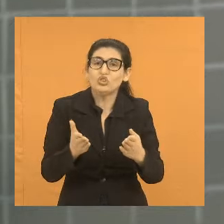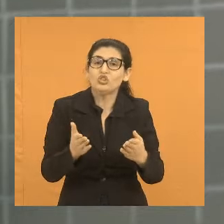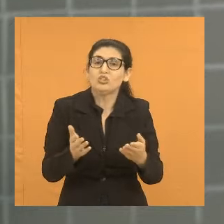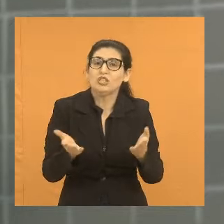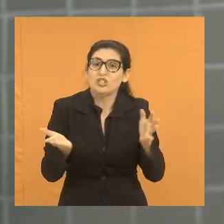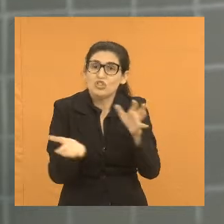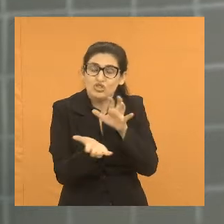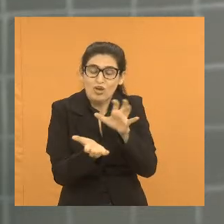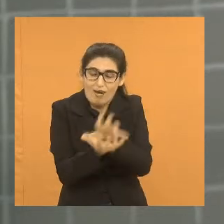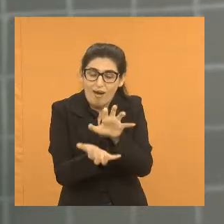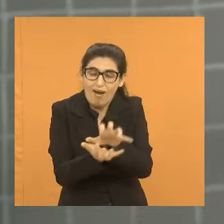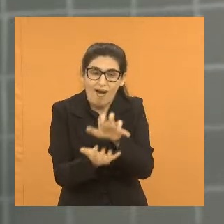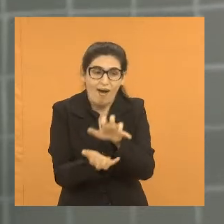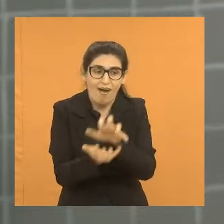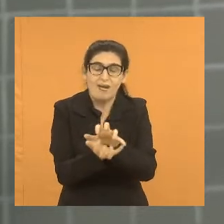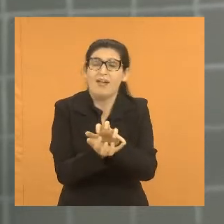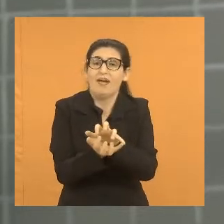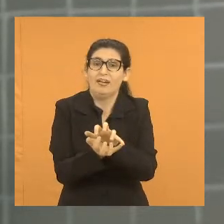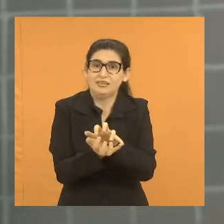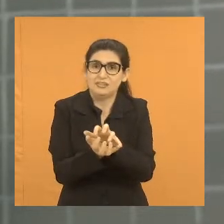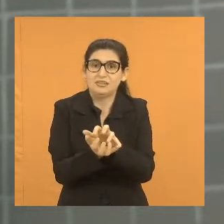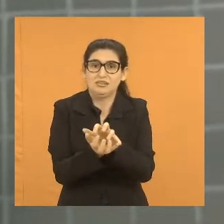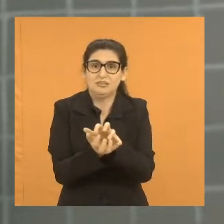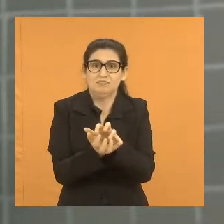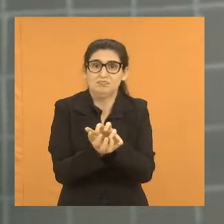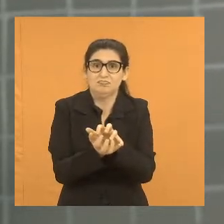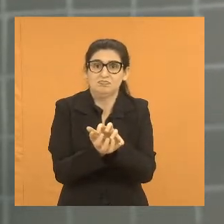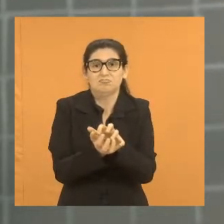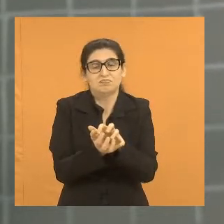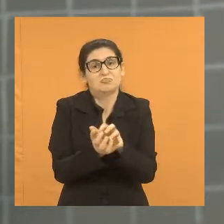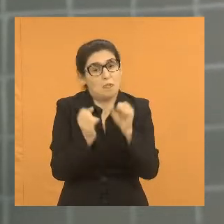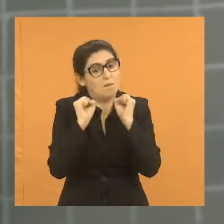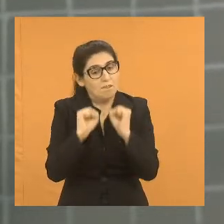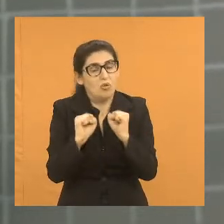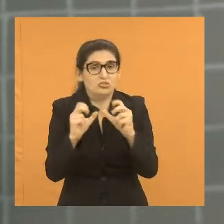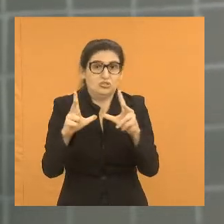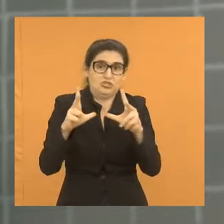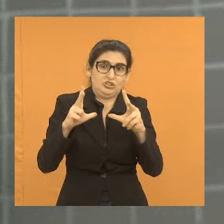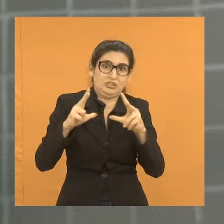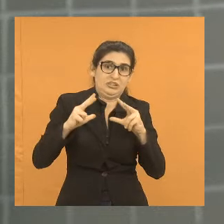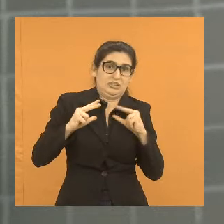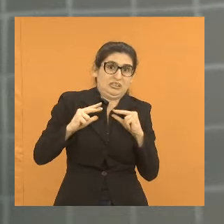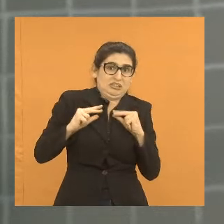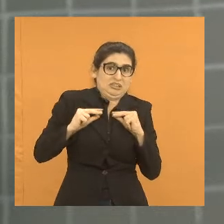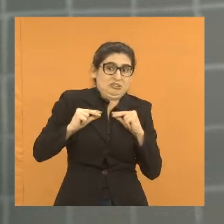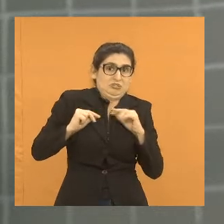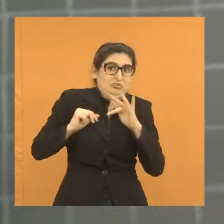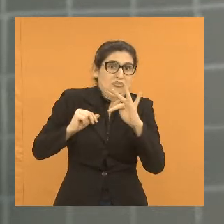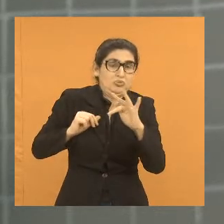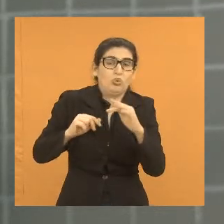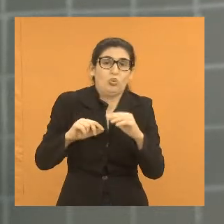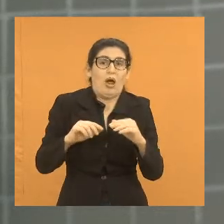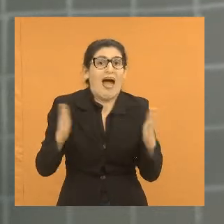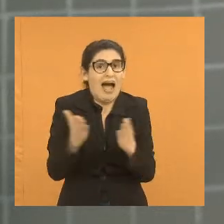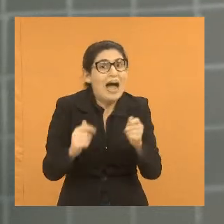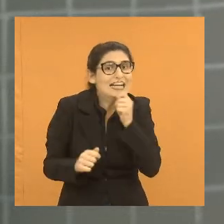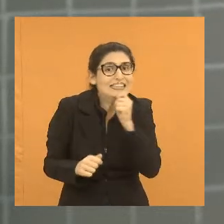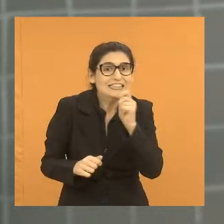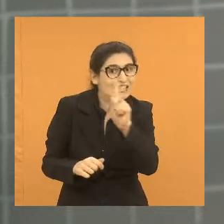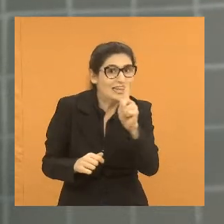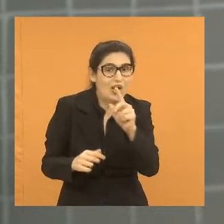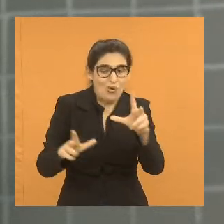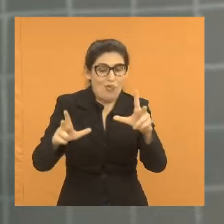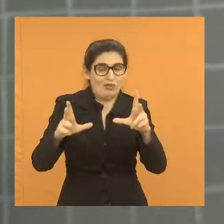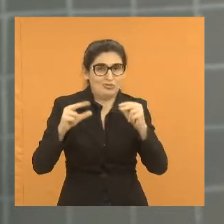de bonança com relação a essas doenças. Nós não temos essas doenças porque a Secretaria de Saúde tem empenhado